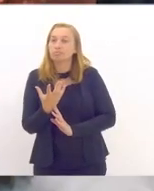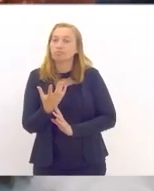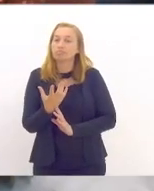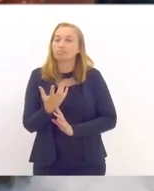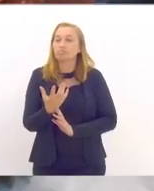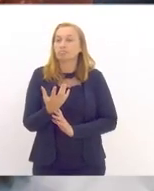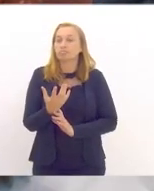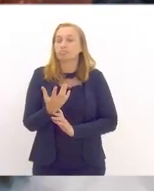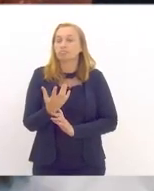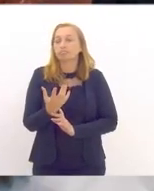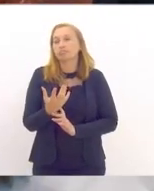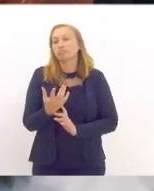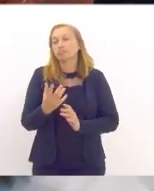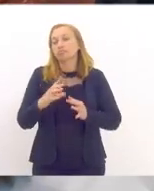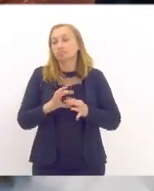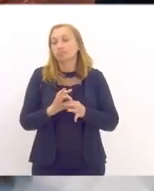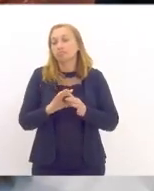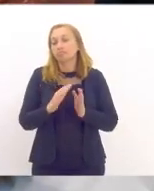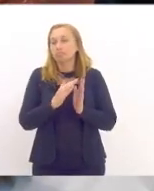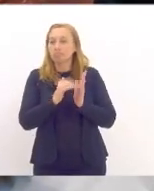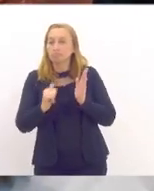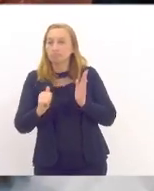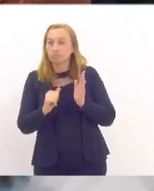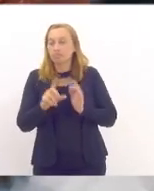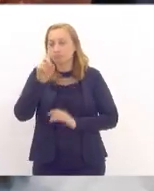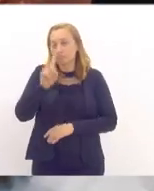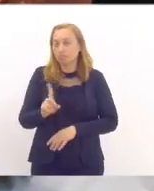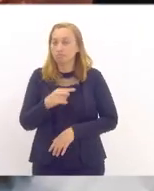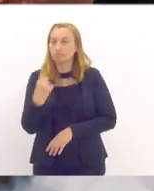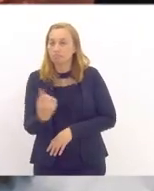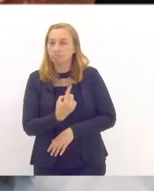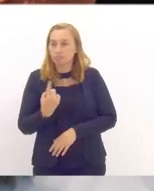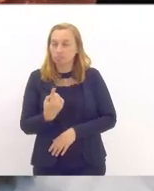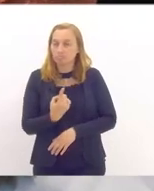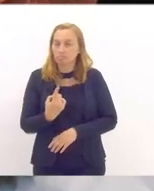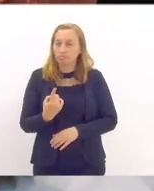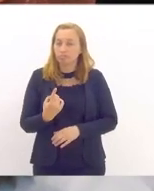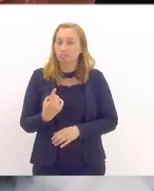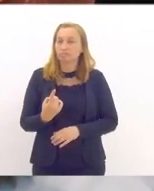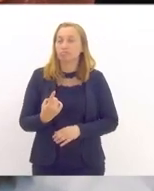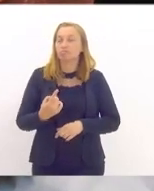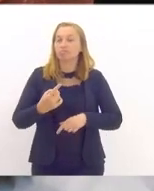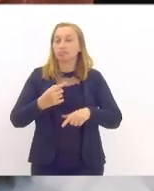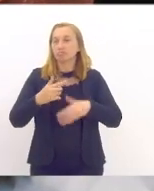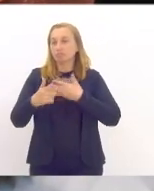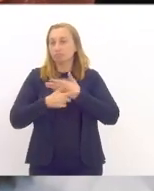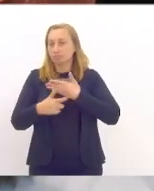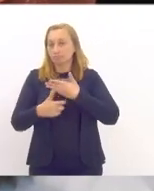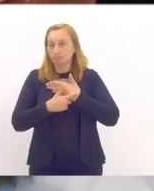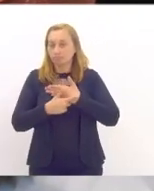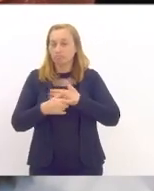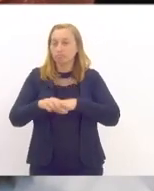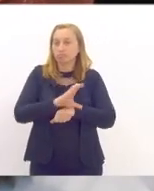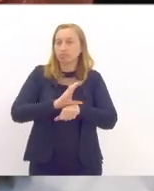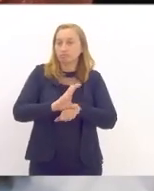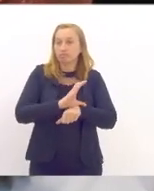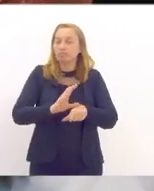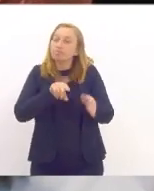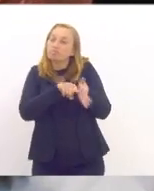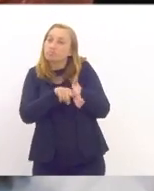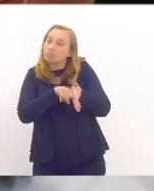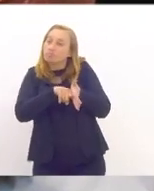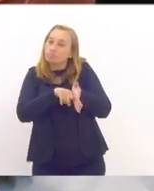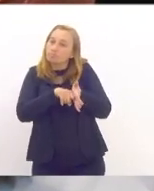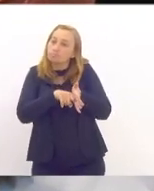prerrogativa da Assembleia Legislativa que última análise tem a função precípica constitucional de ser o